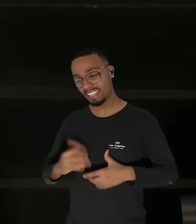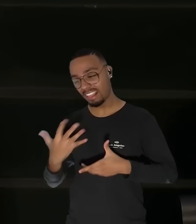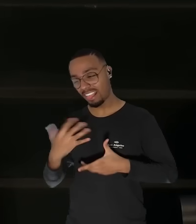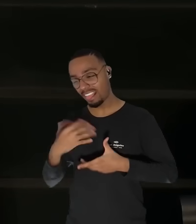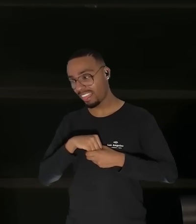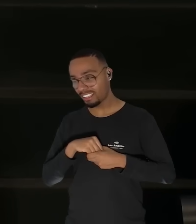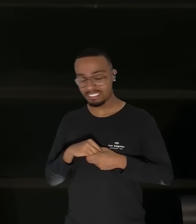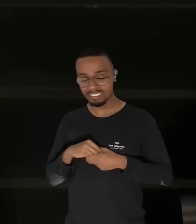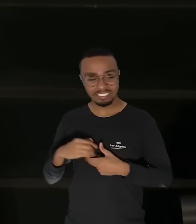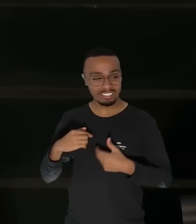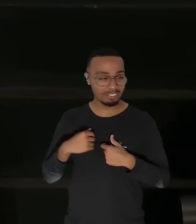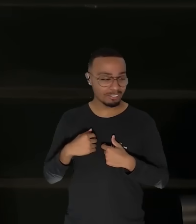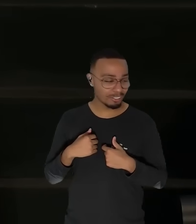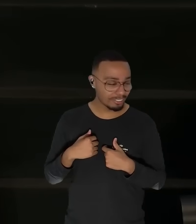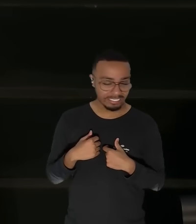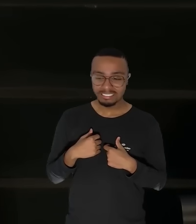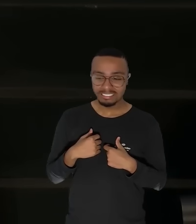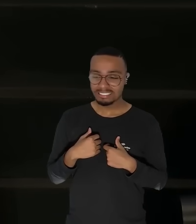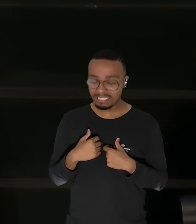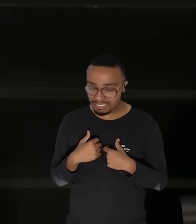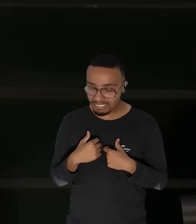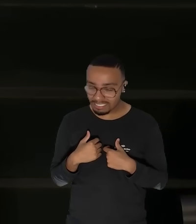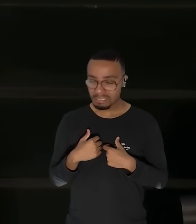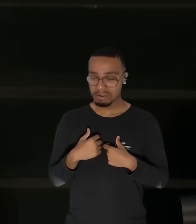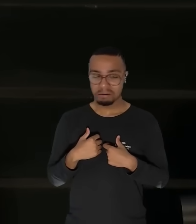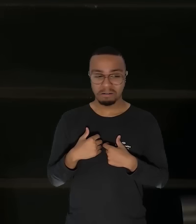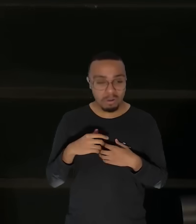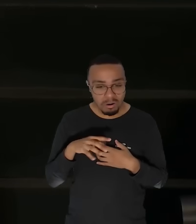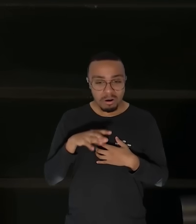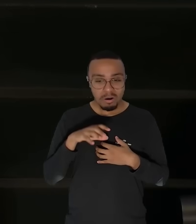a empresa está te cobrando além do necessário.